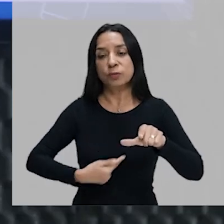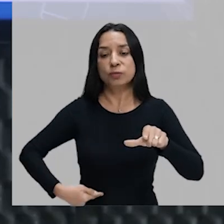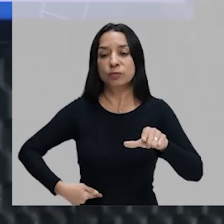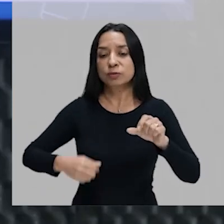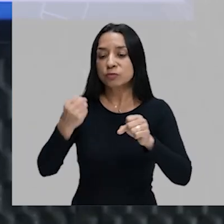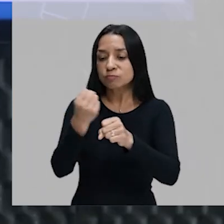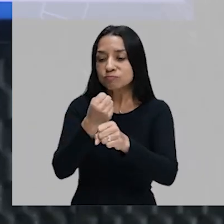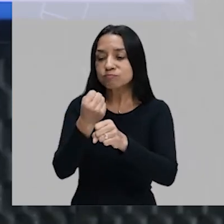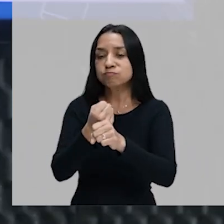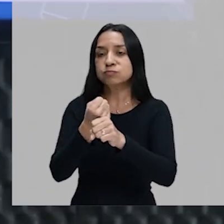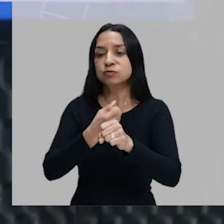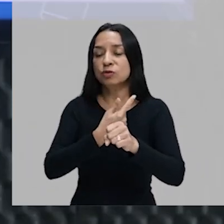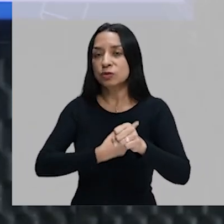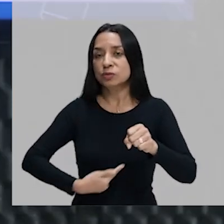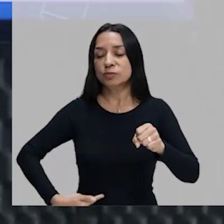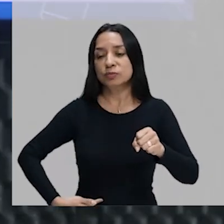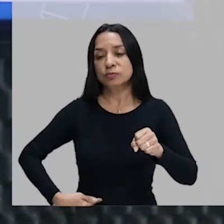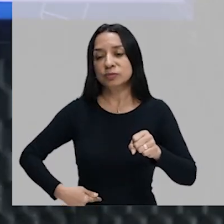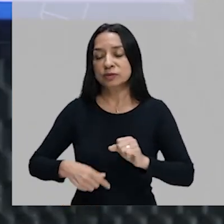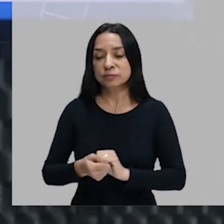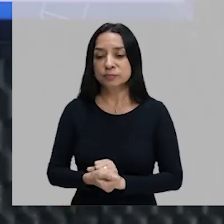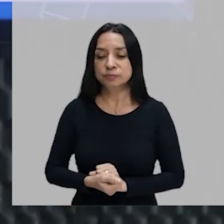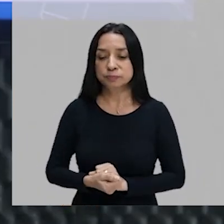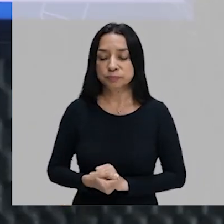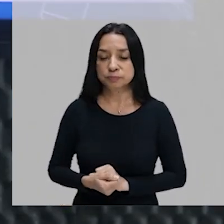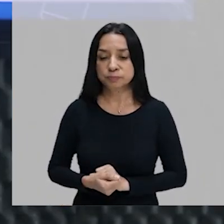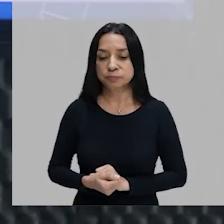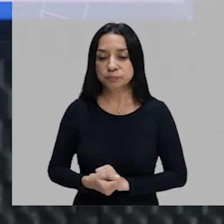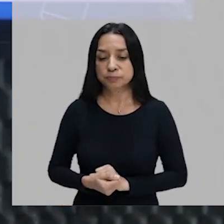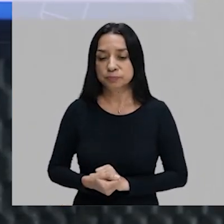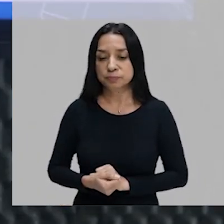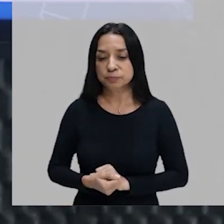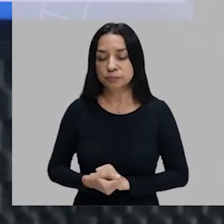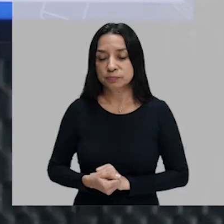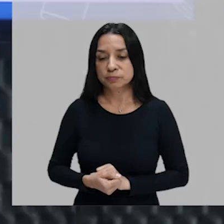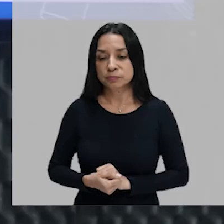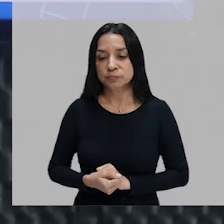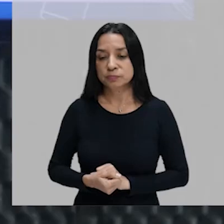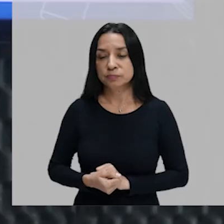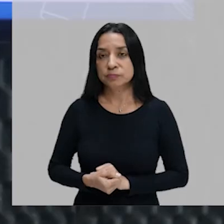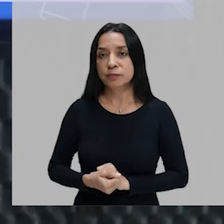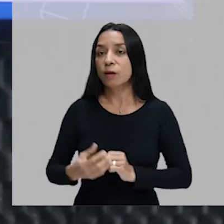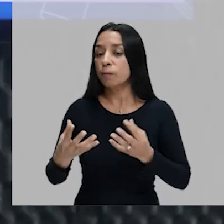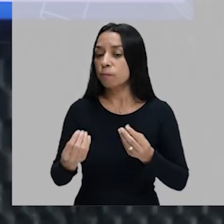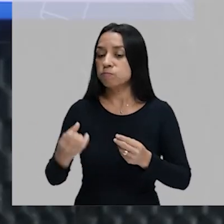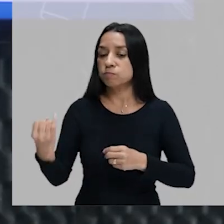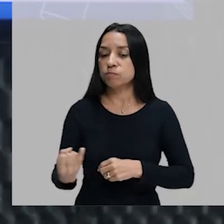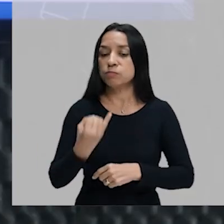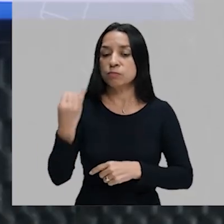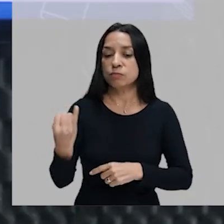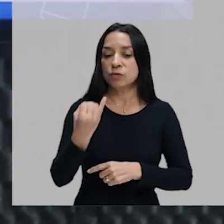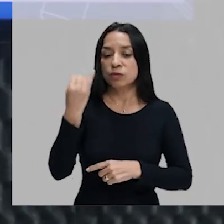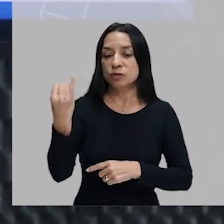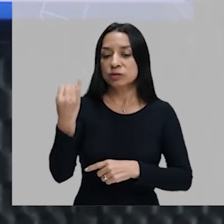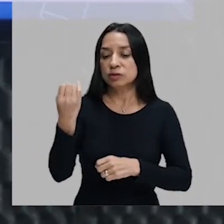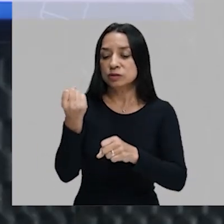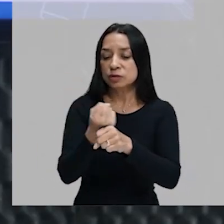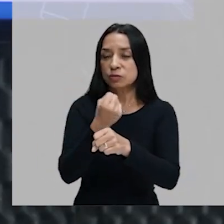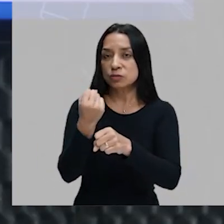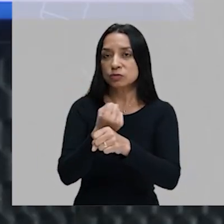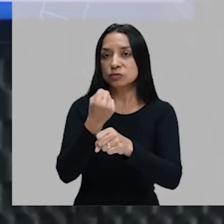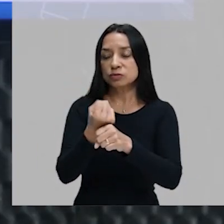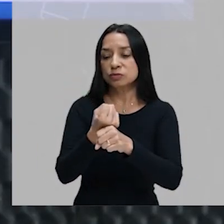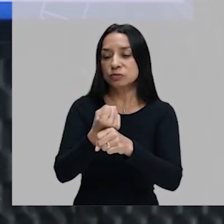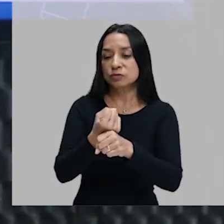por conta das secas na parte mais baixa do Nilo. Então seria muito importante a construção de